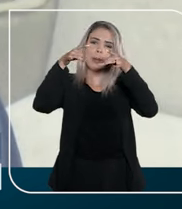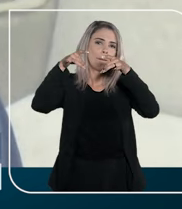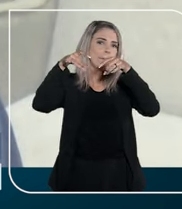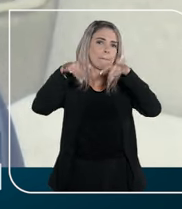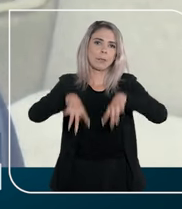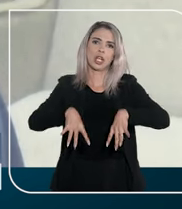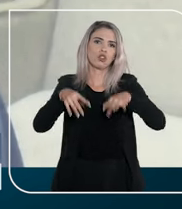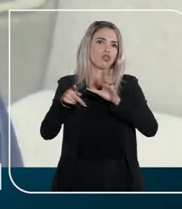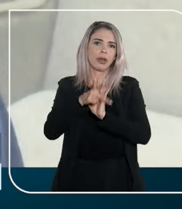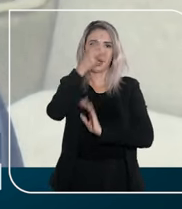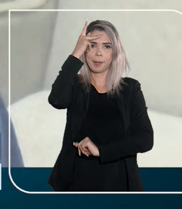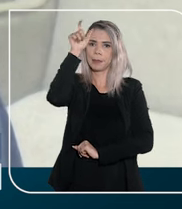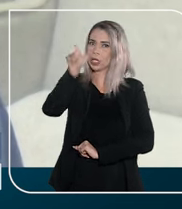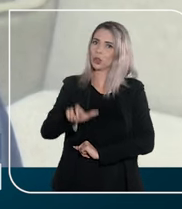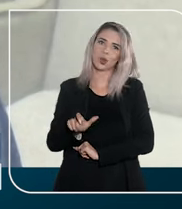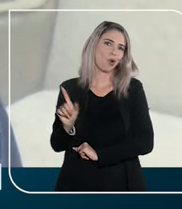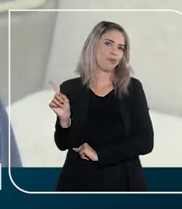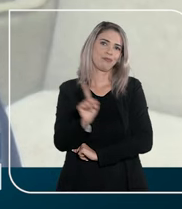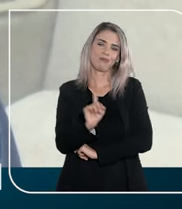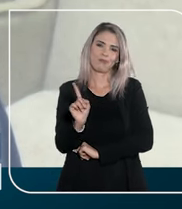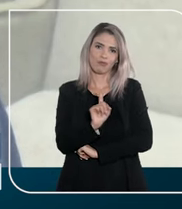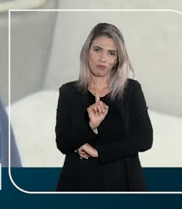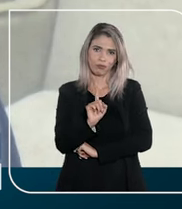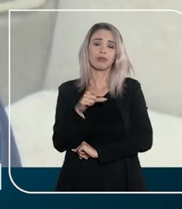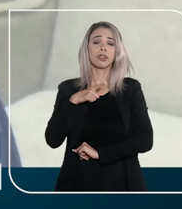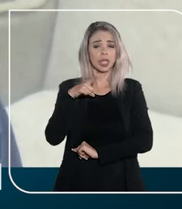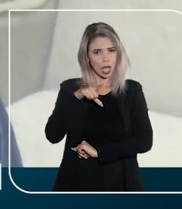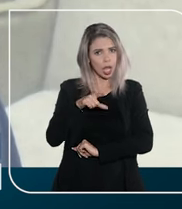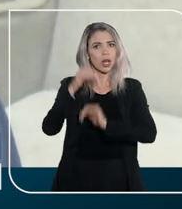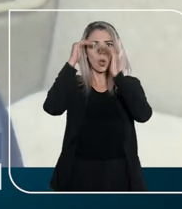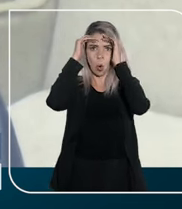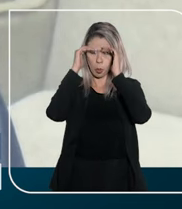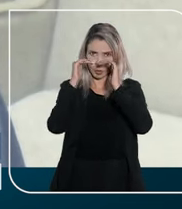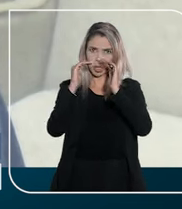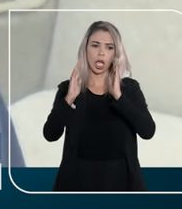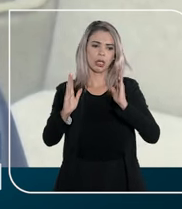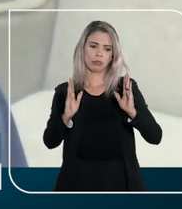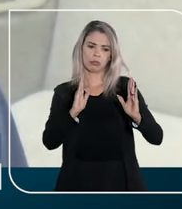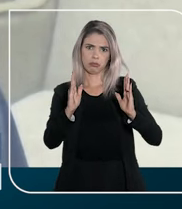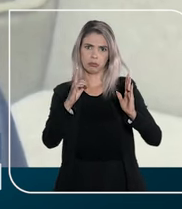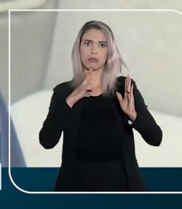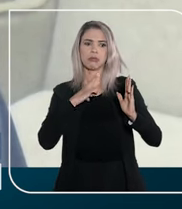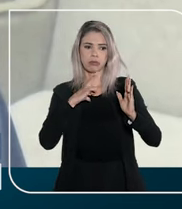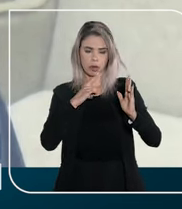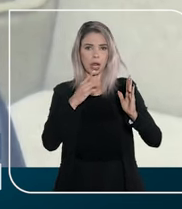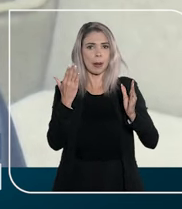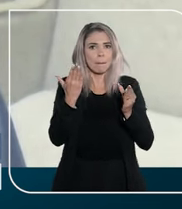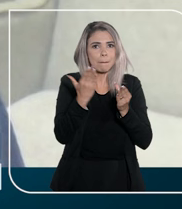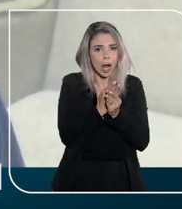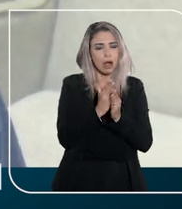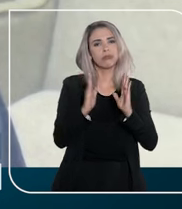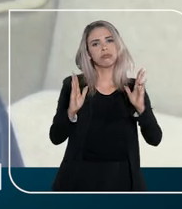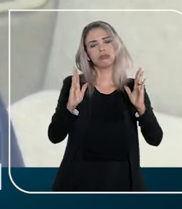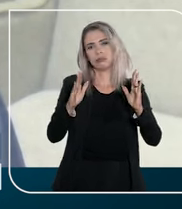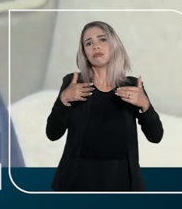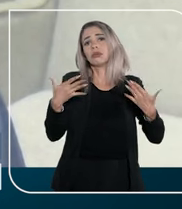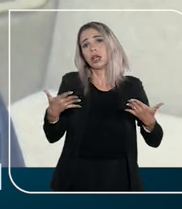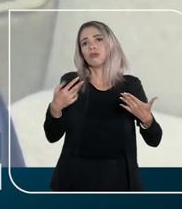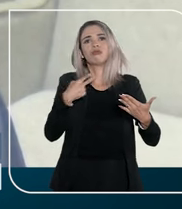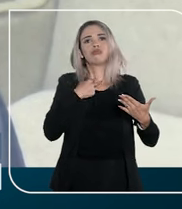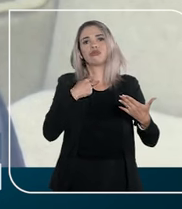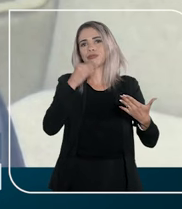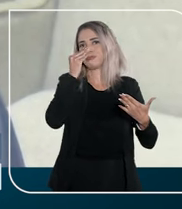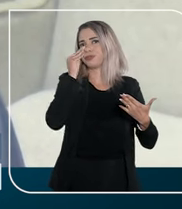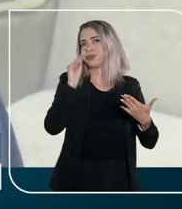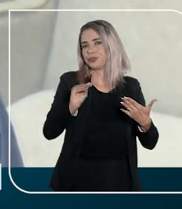os candidatos que estão agindo dentro do prazo legal para ajuizamento dessa ação constitucional.